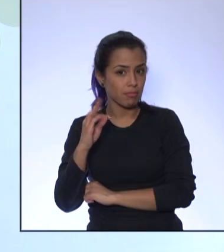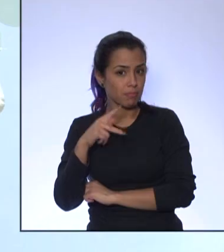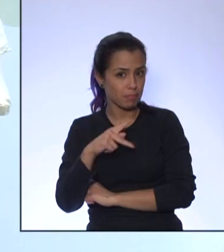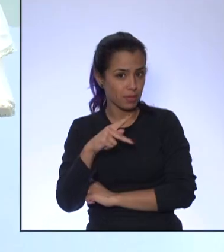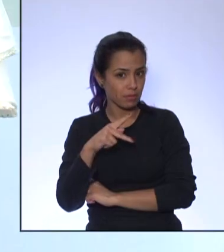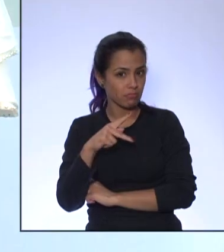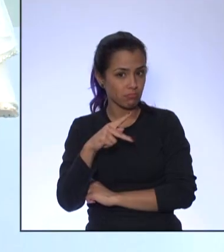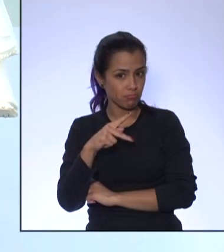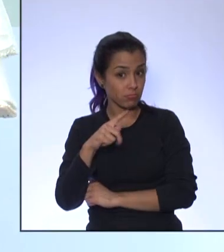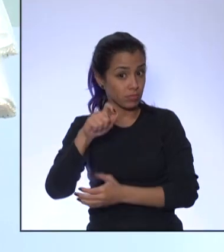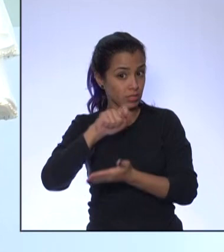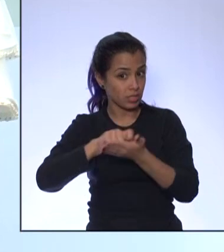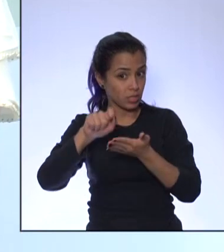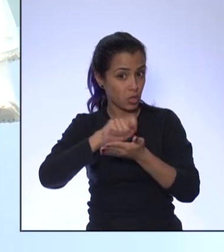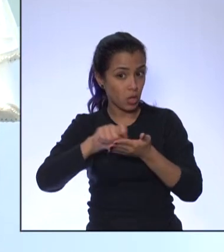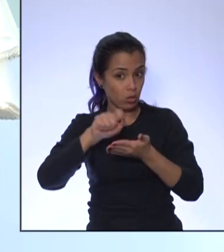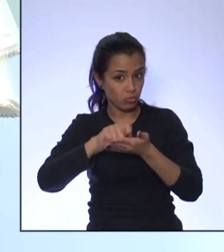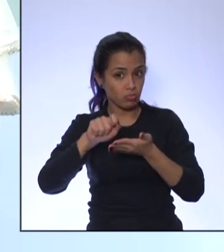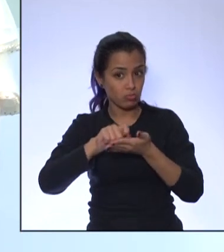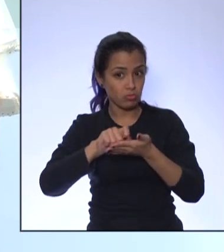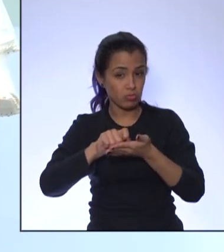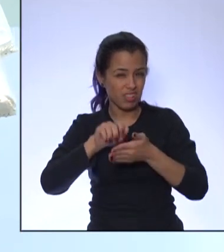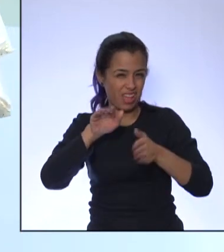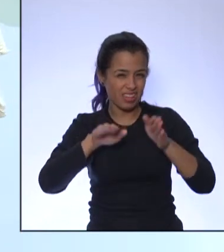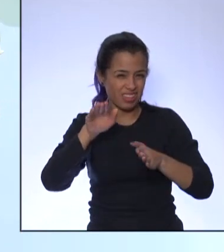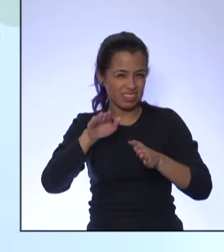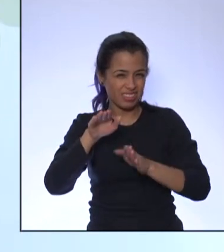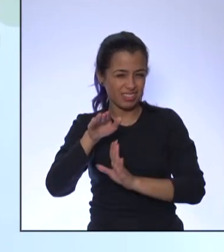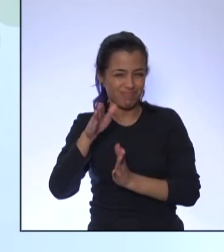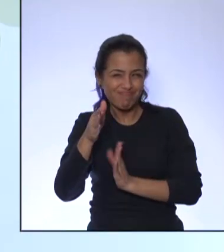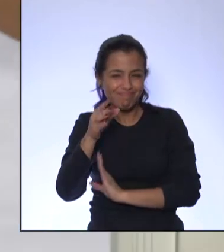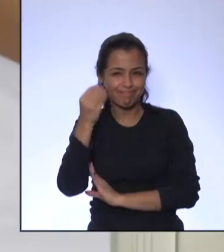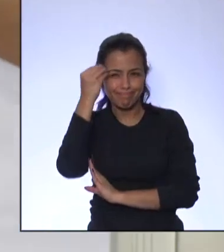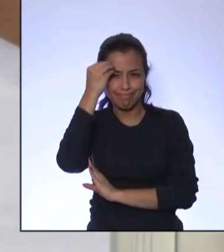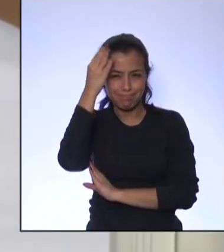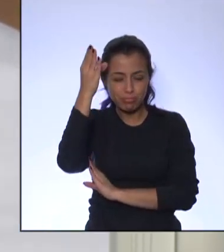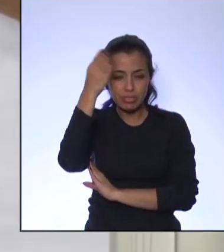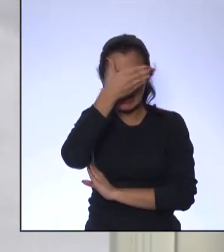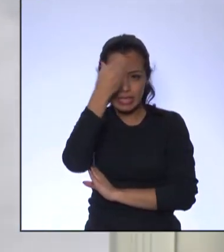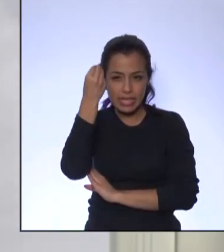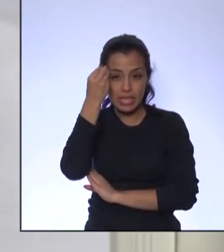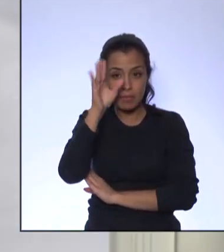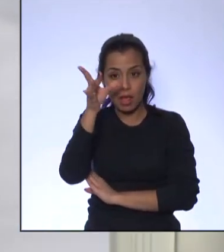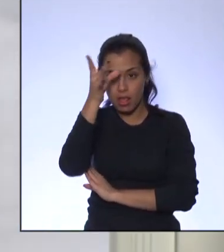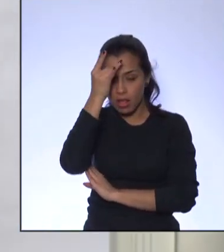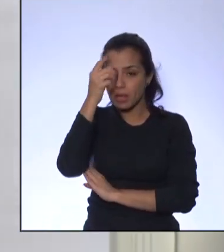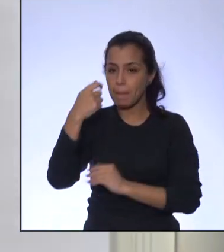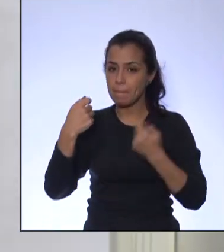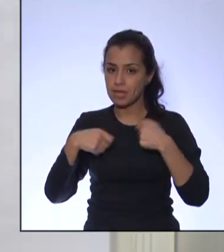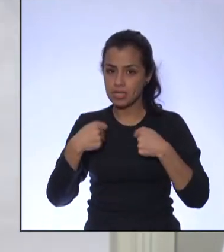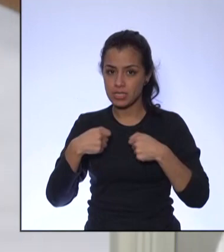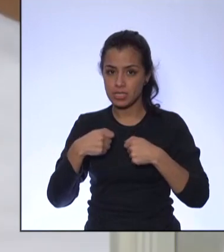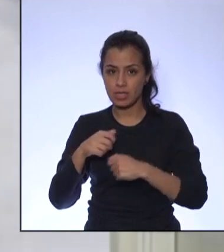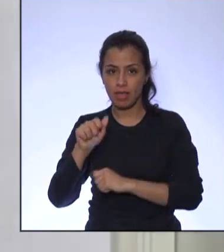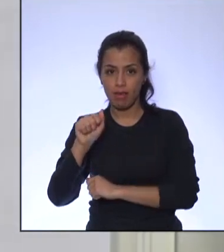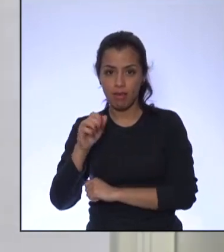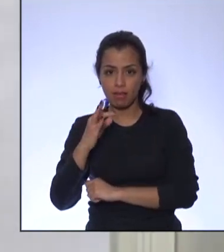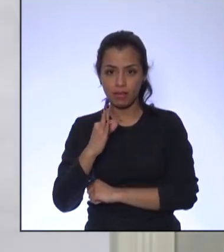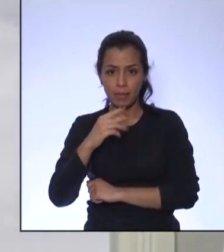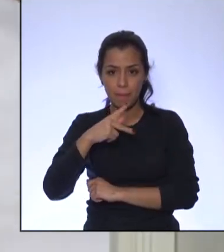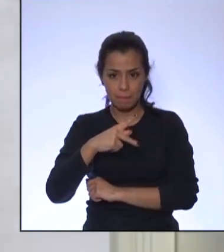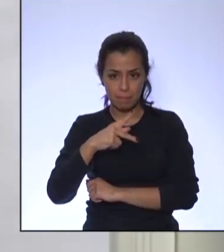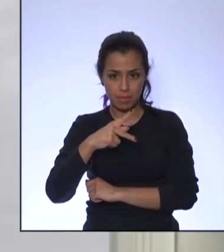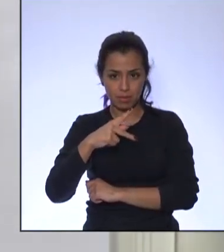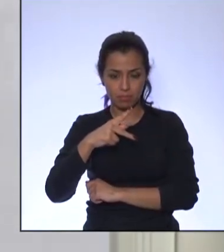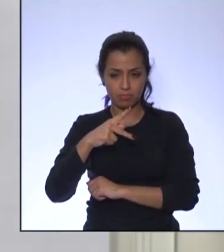lembrarem, vale pesquisar. É um nome grandão, mas é importante saber. É adenosina trifosfato. É uma molécula, uma